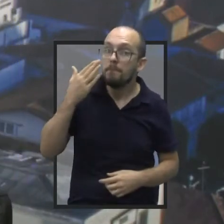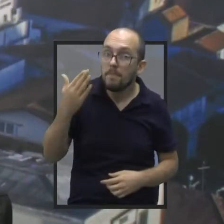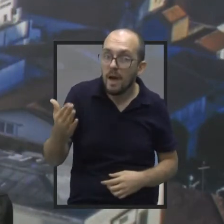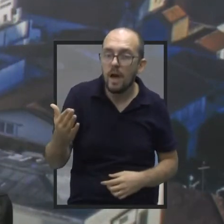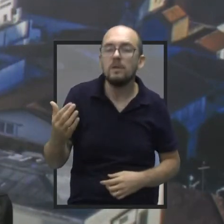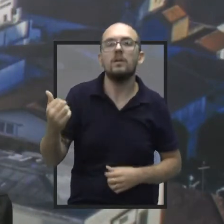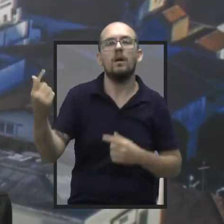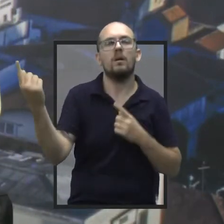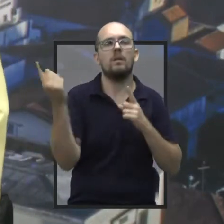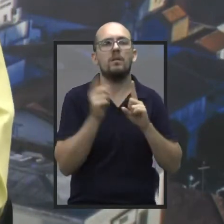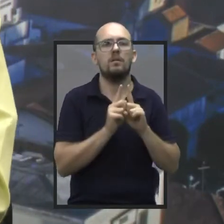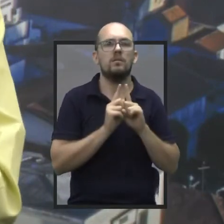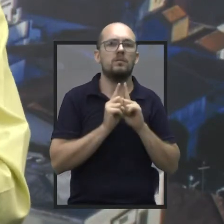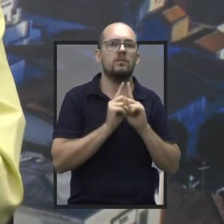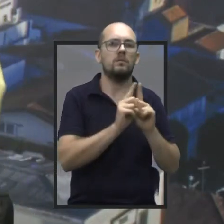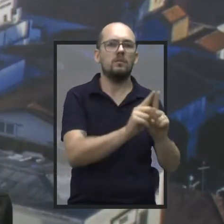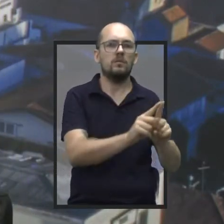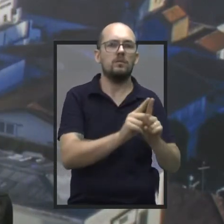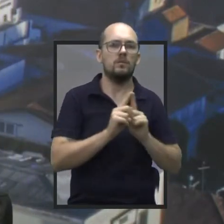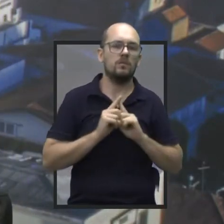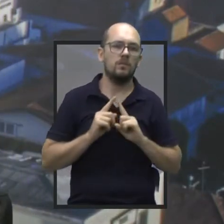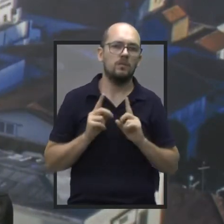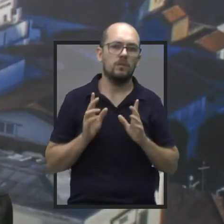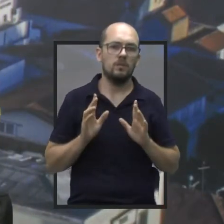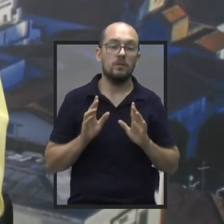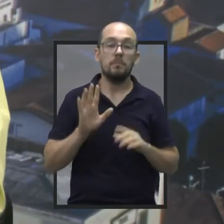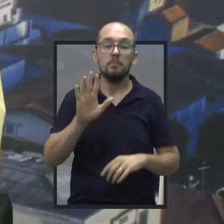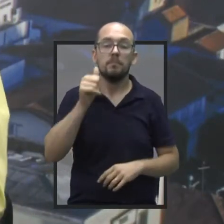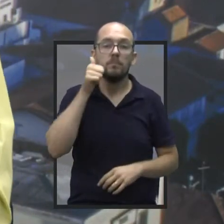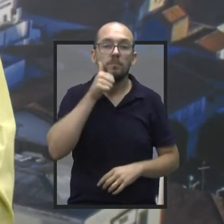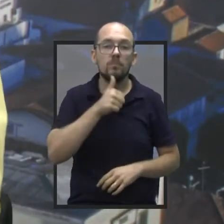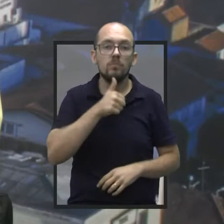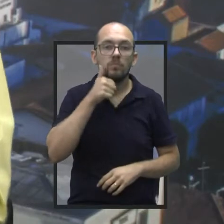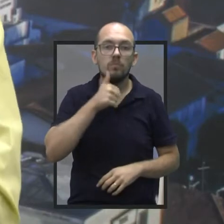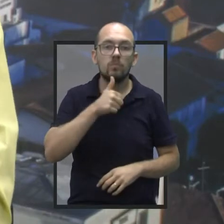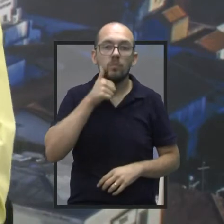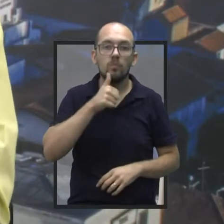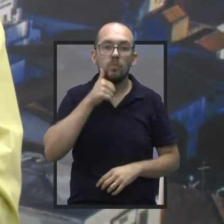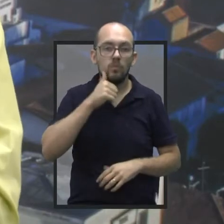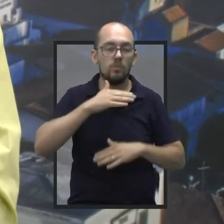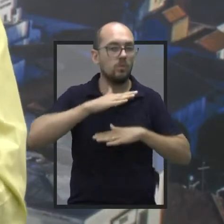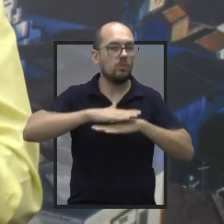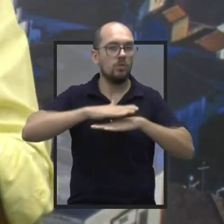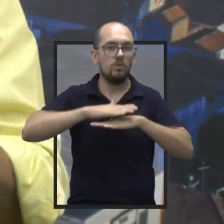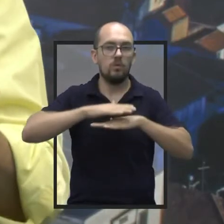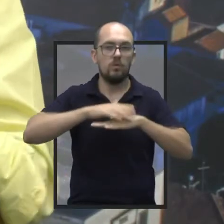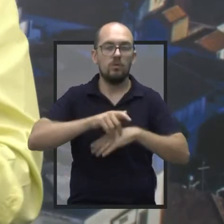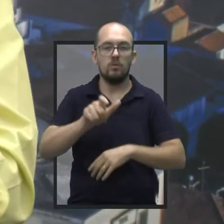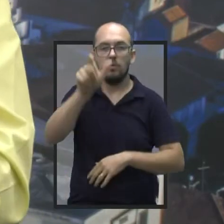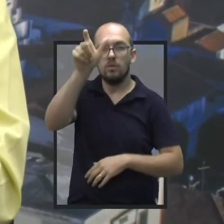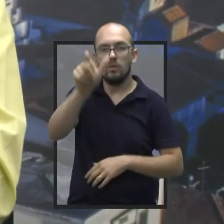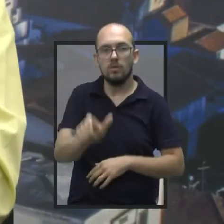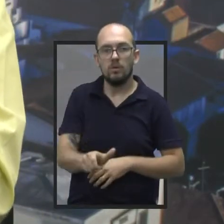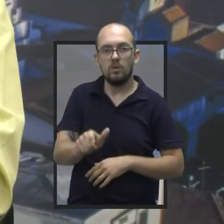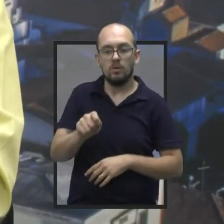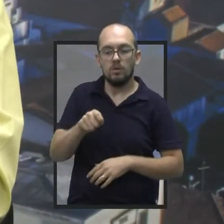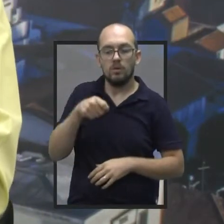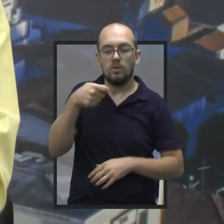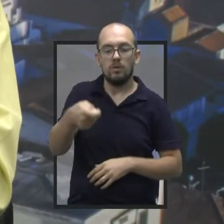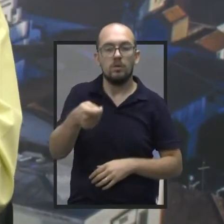Então, são casos pontuais, mas as mulheres, pela própria condição, ela tem